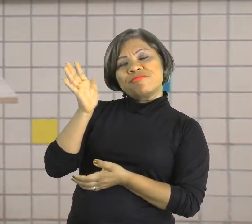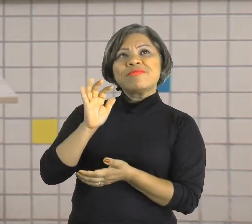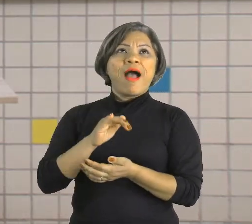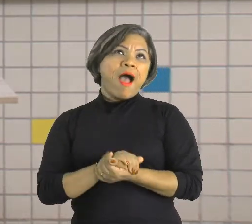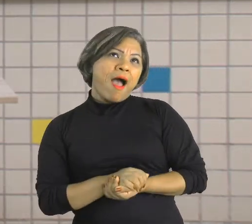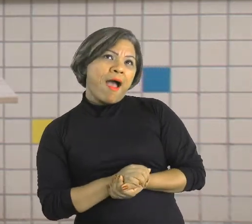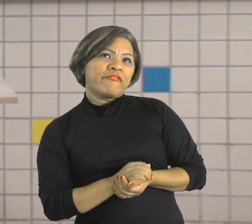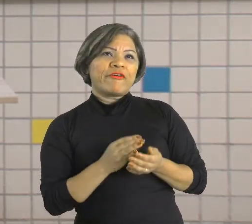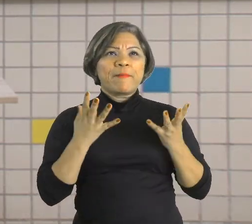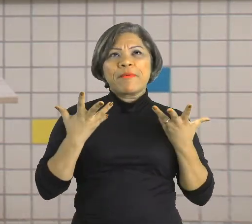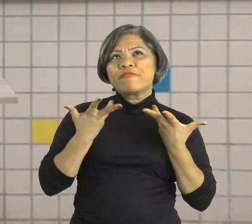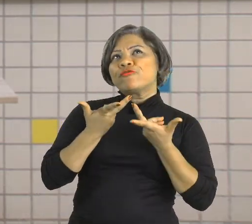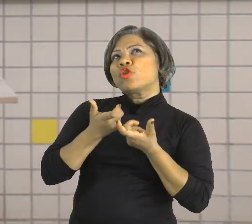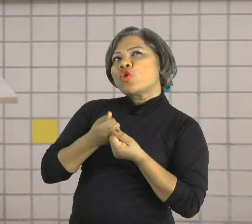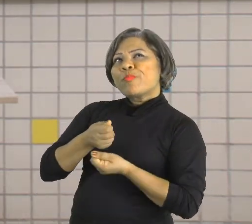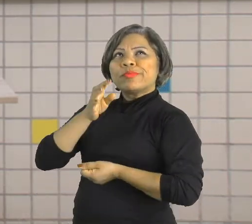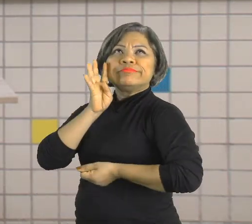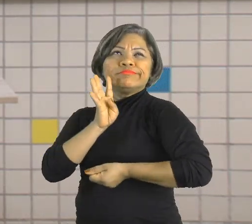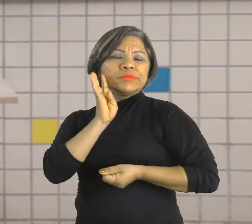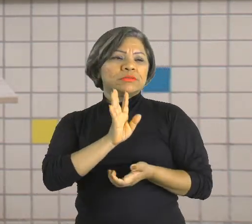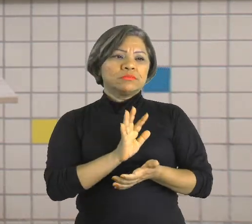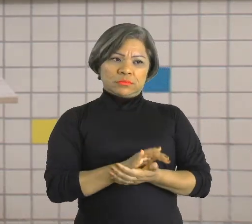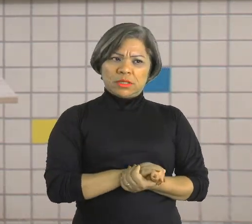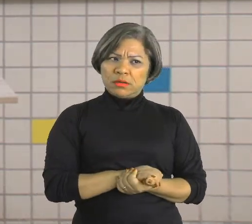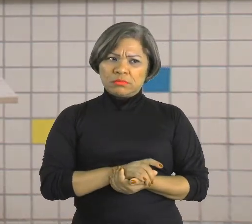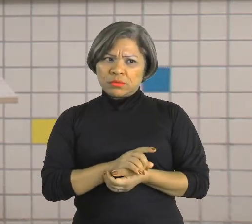então, não sei se vocês entenderam,